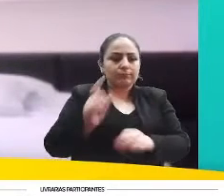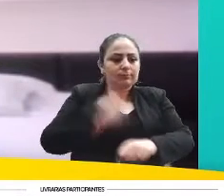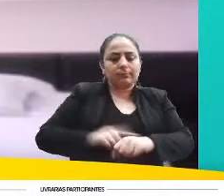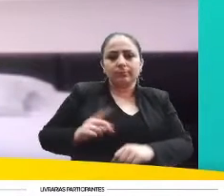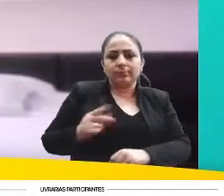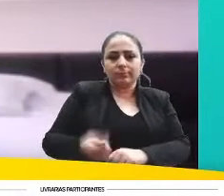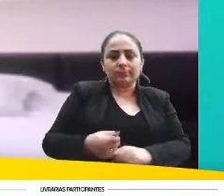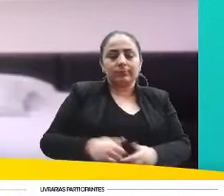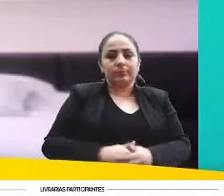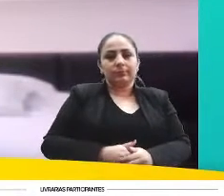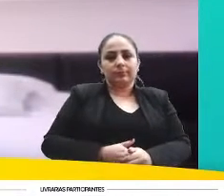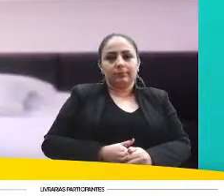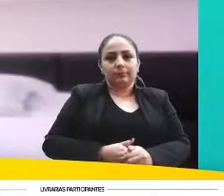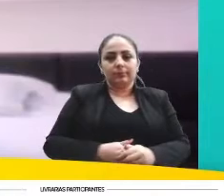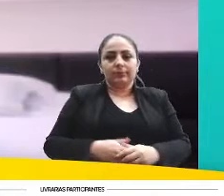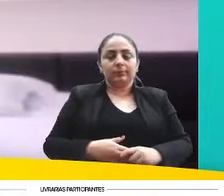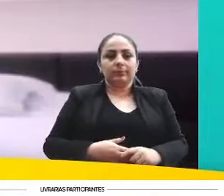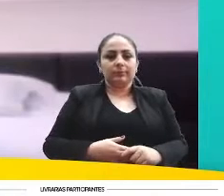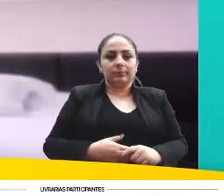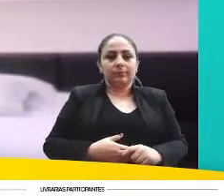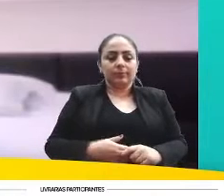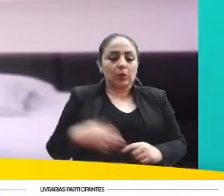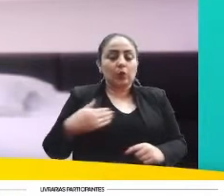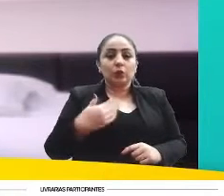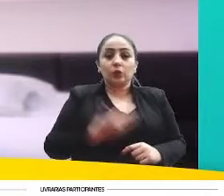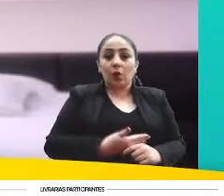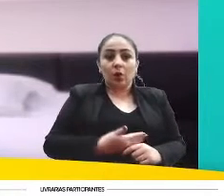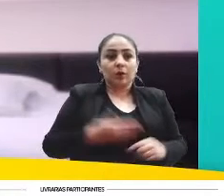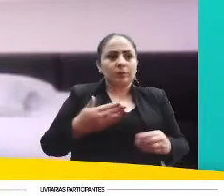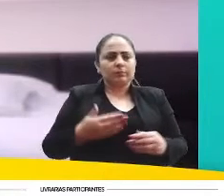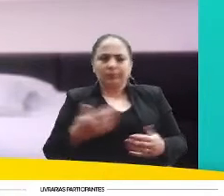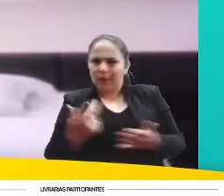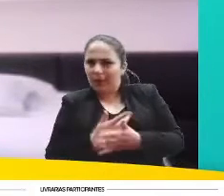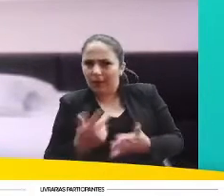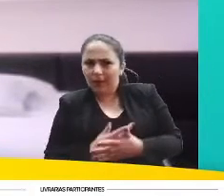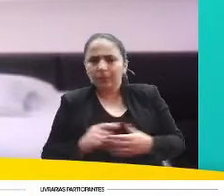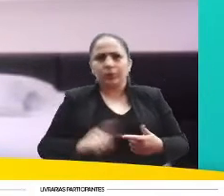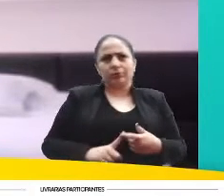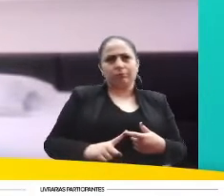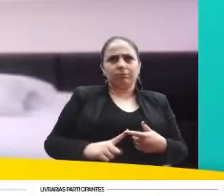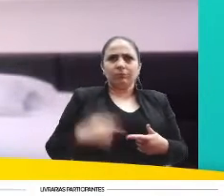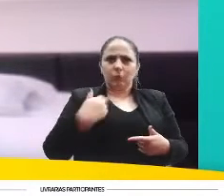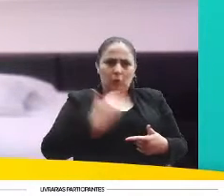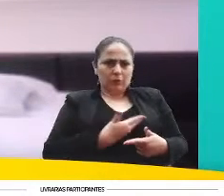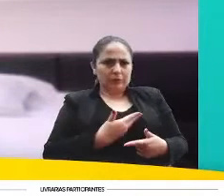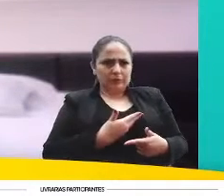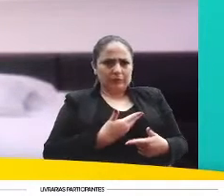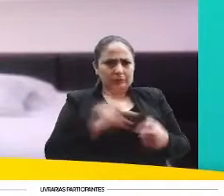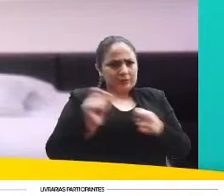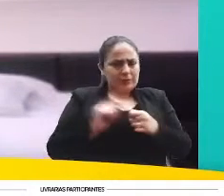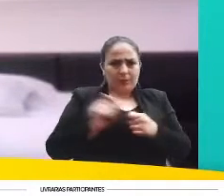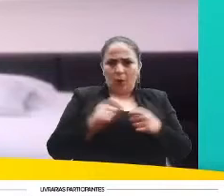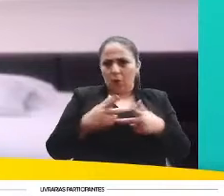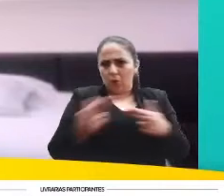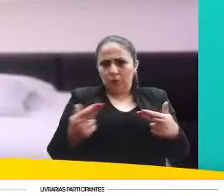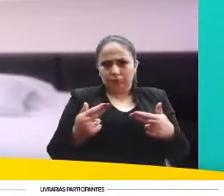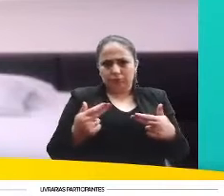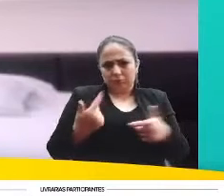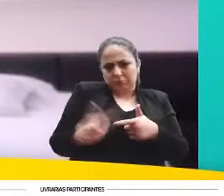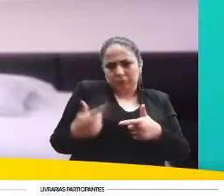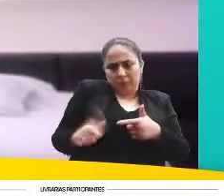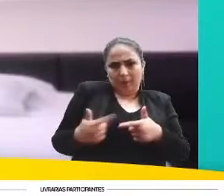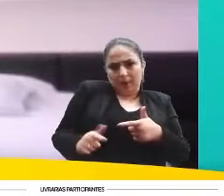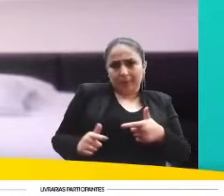irremediável. Certo, nós nos equivocamos, nós cometemos algum deslize,